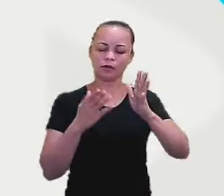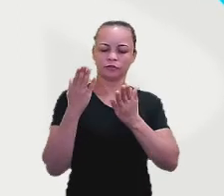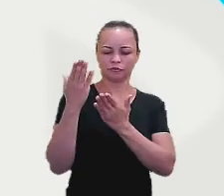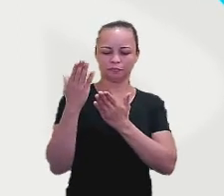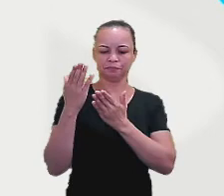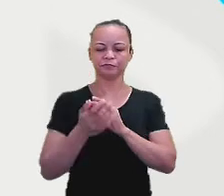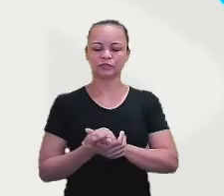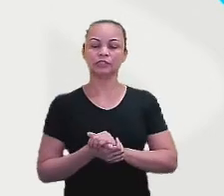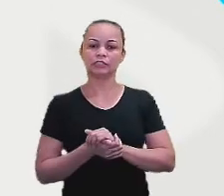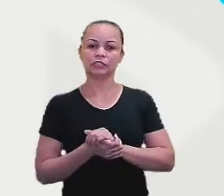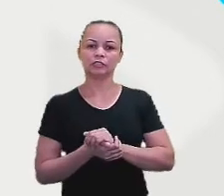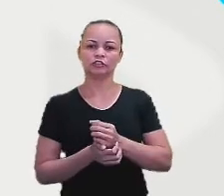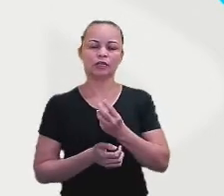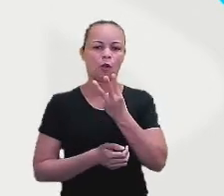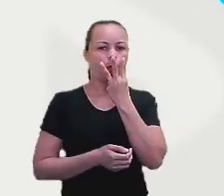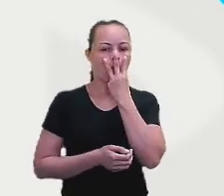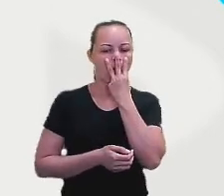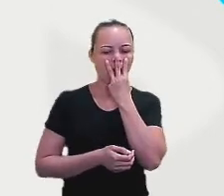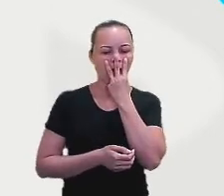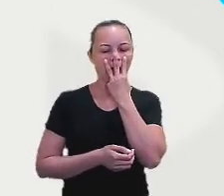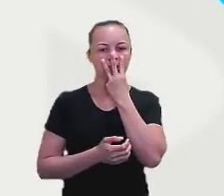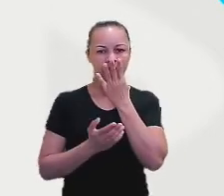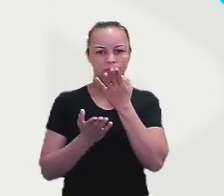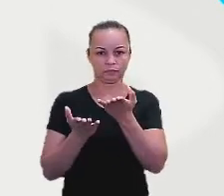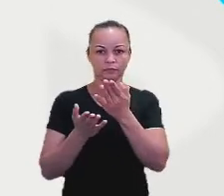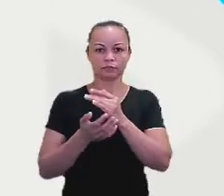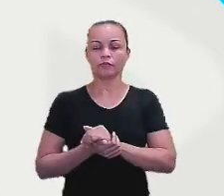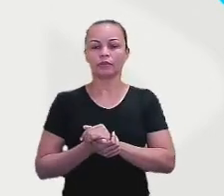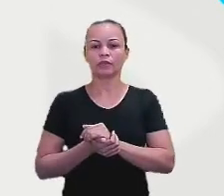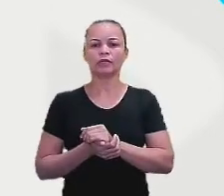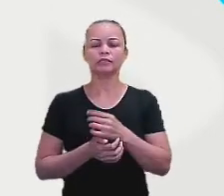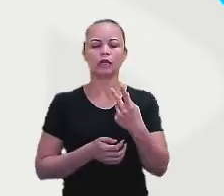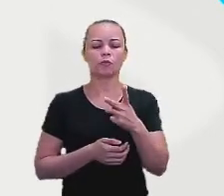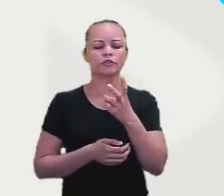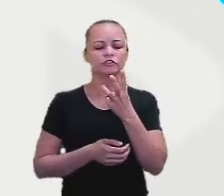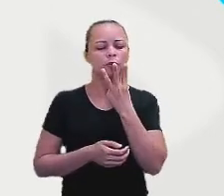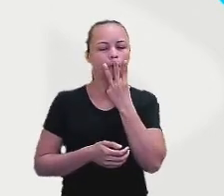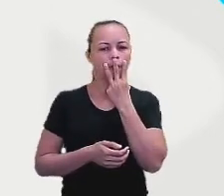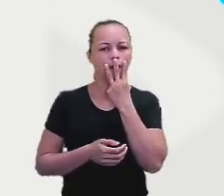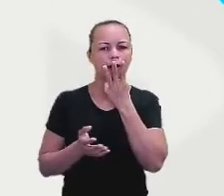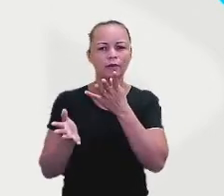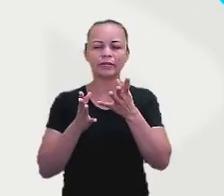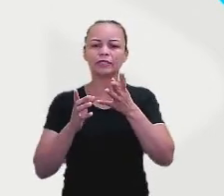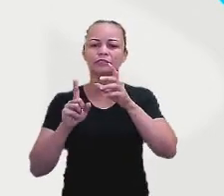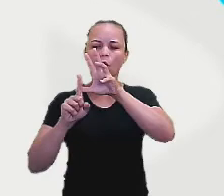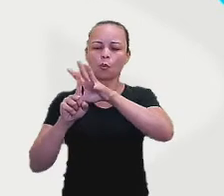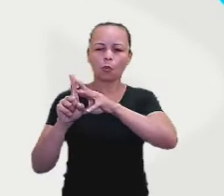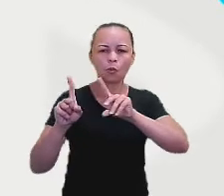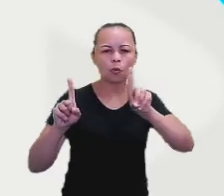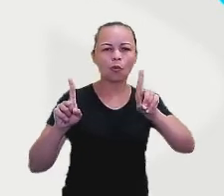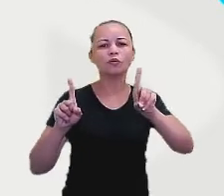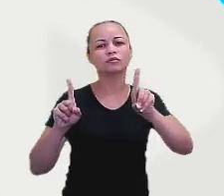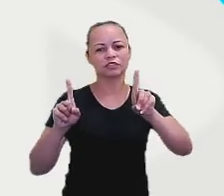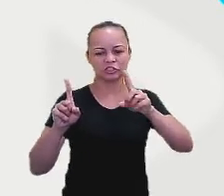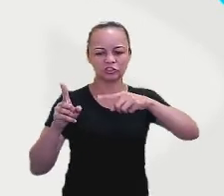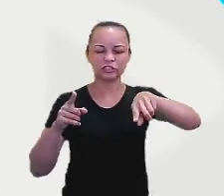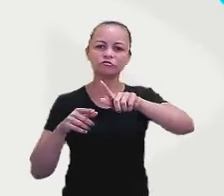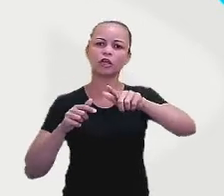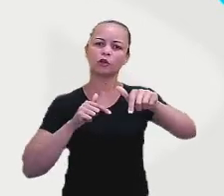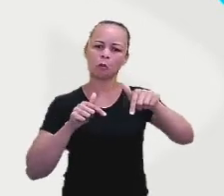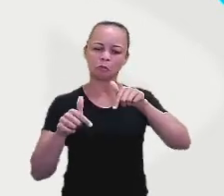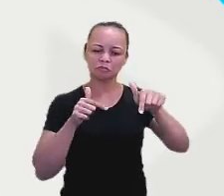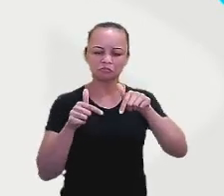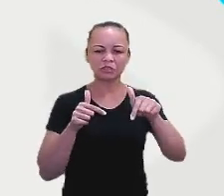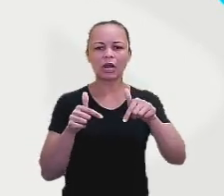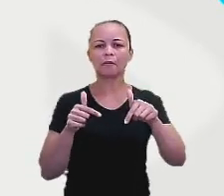aí, de Star Wars. Aí temos os Star Trooper, que são clones que estariam a serviço,